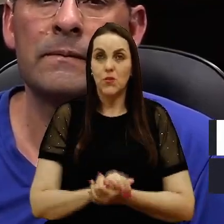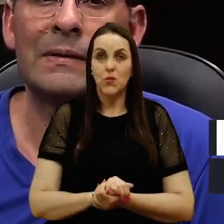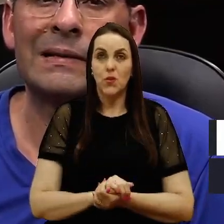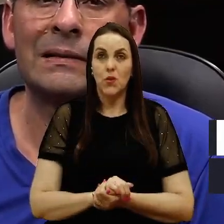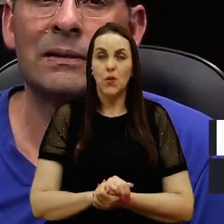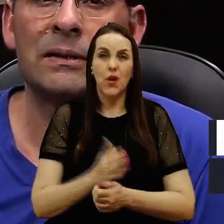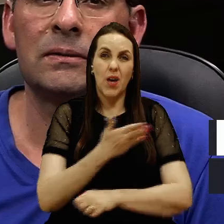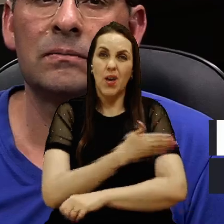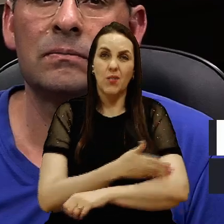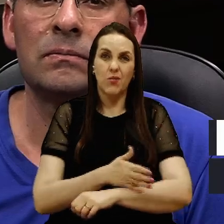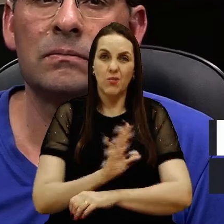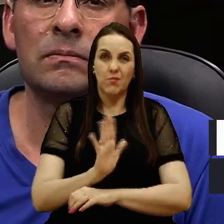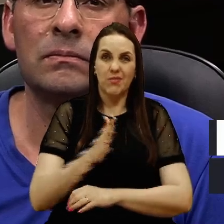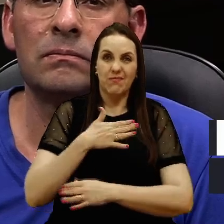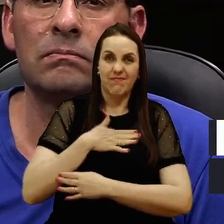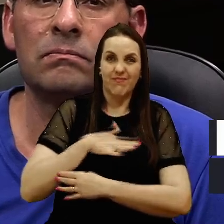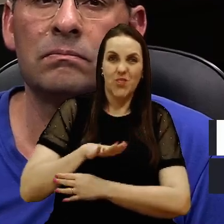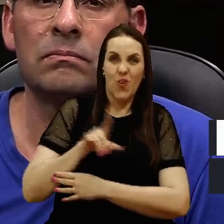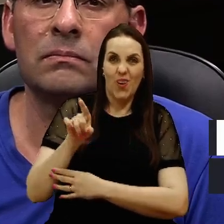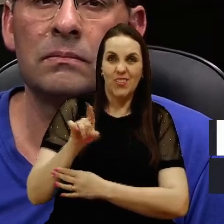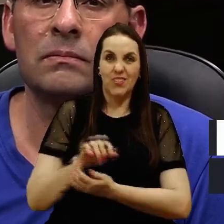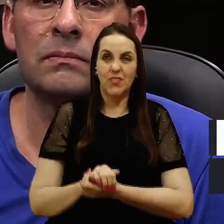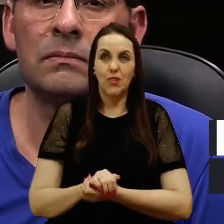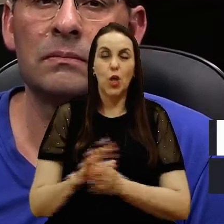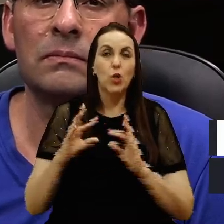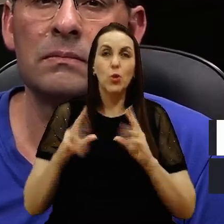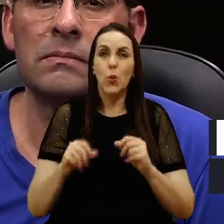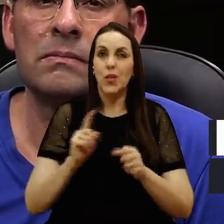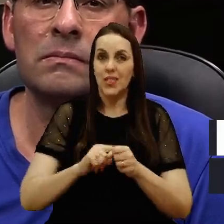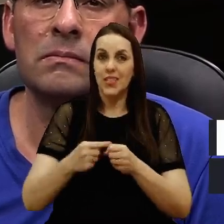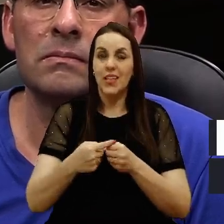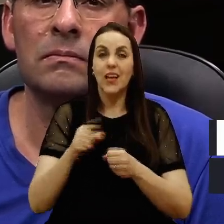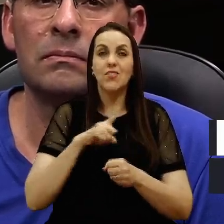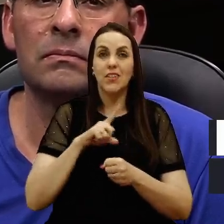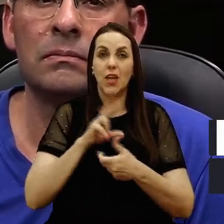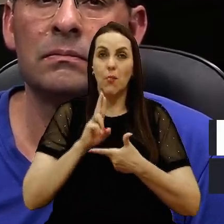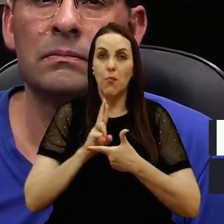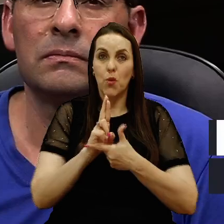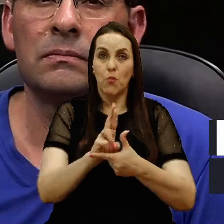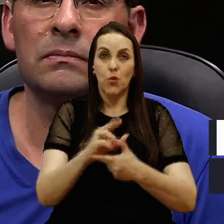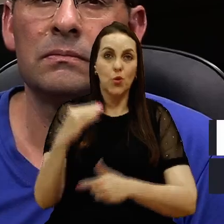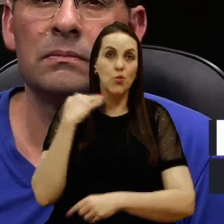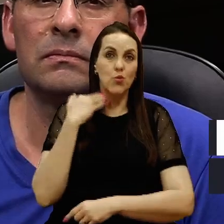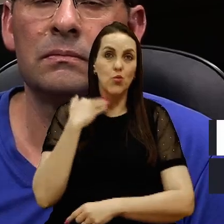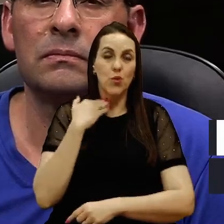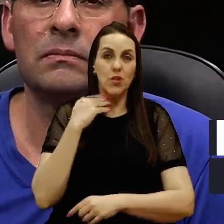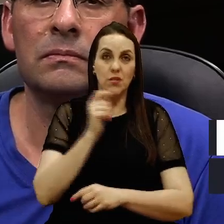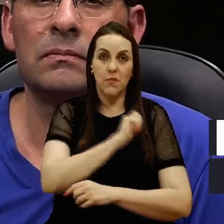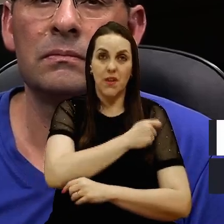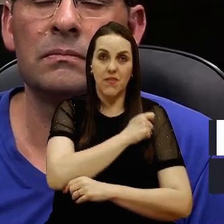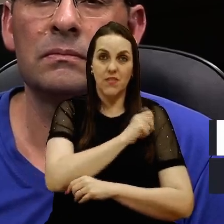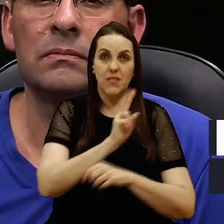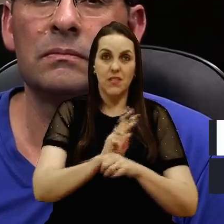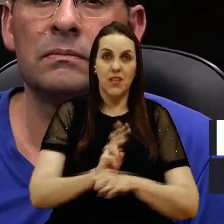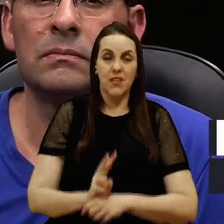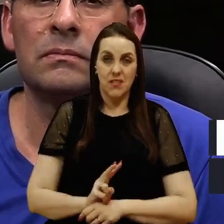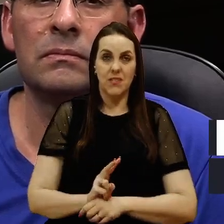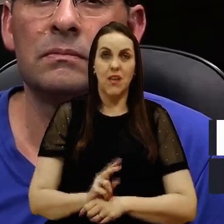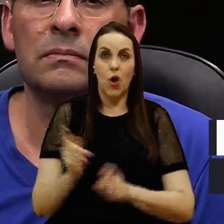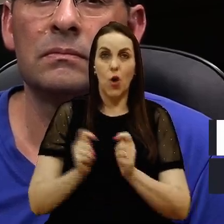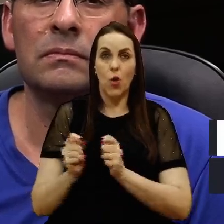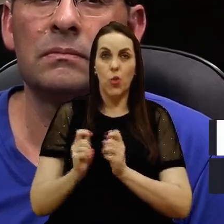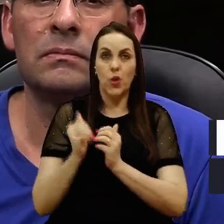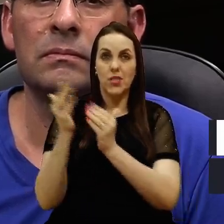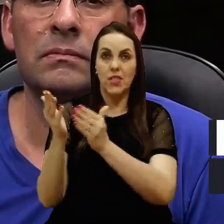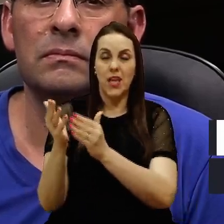costumo não gostar muito dela, mas ela falou assim, ó, todo município vai ter um promotor e um juiz para fiscalizar e ter um controle externo da atividade policial.